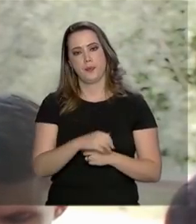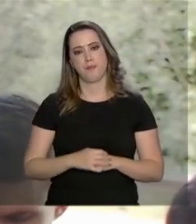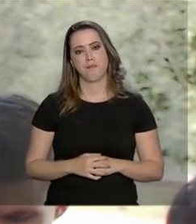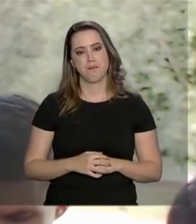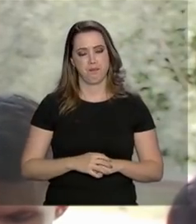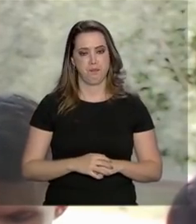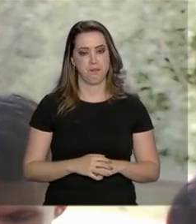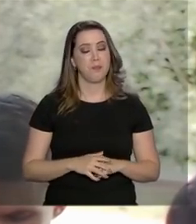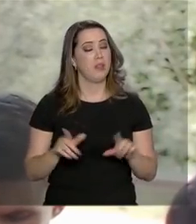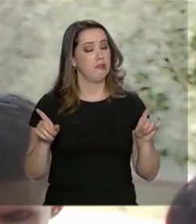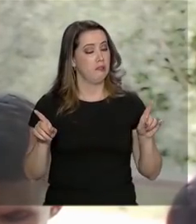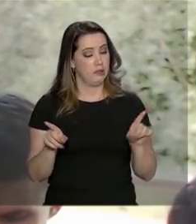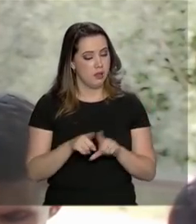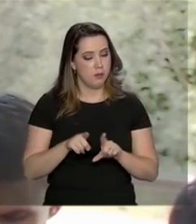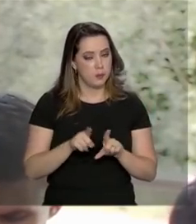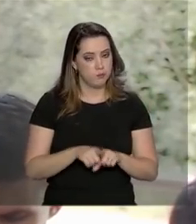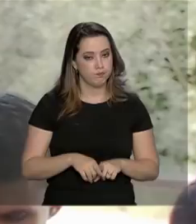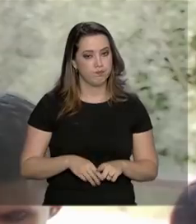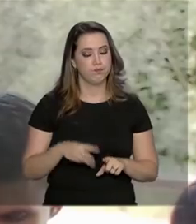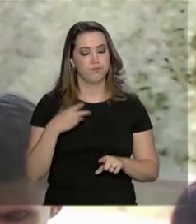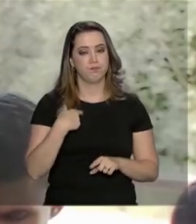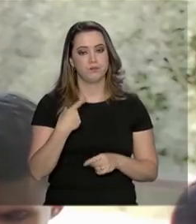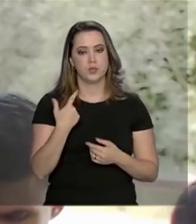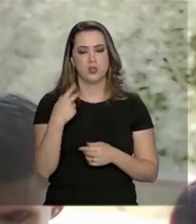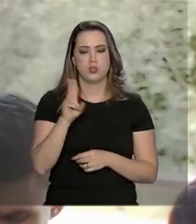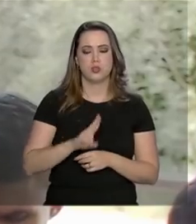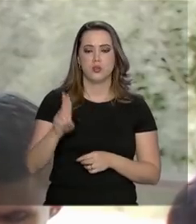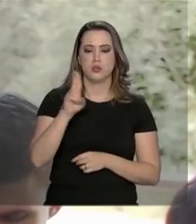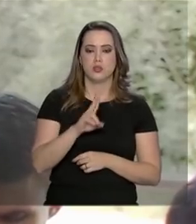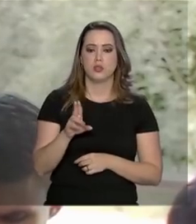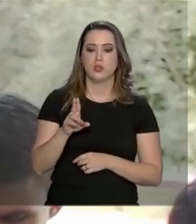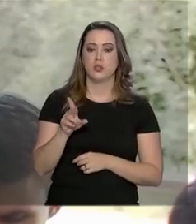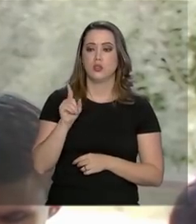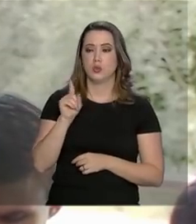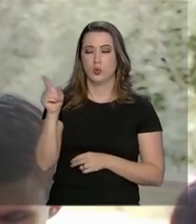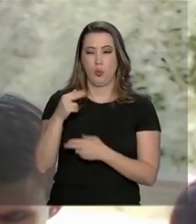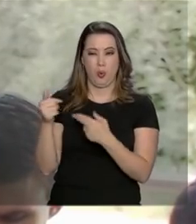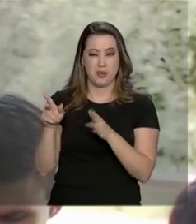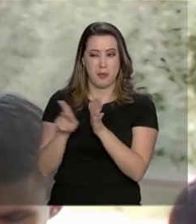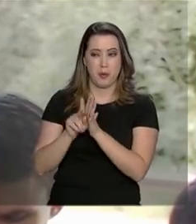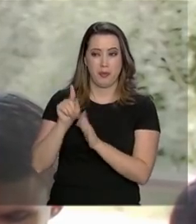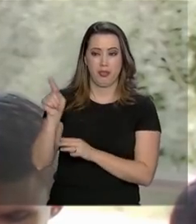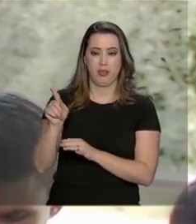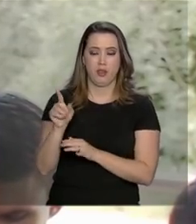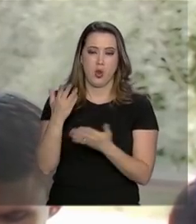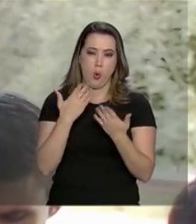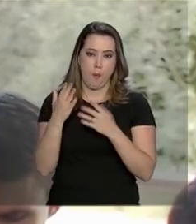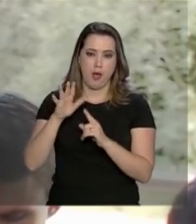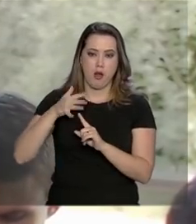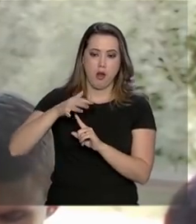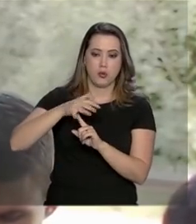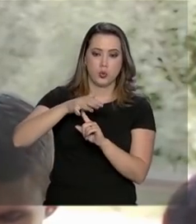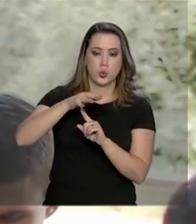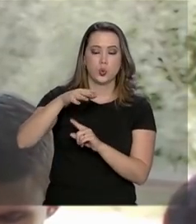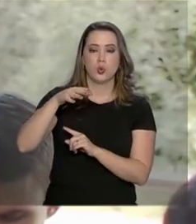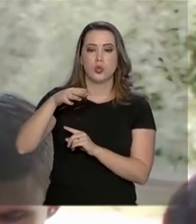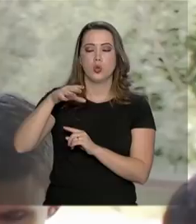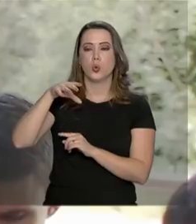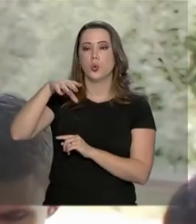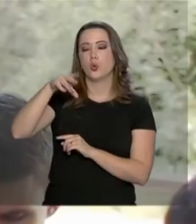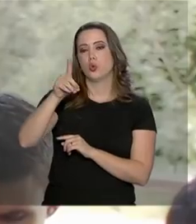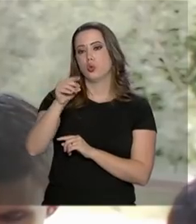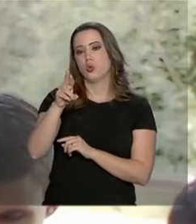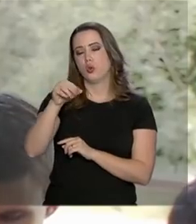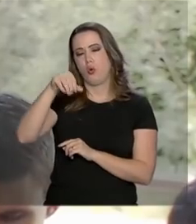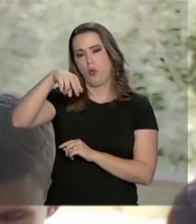a gente também fez a gente também está utilizando um recurso deles, que são espécies de drones ligados a